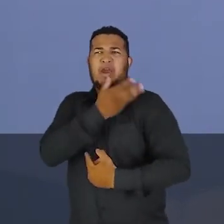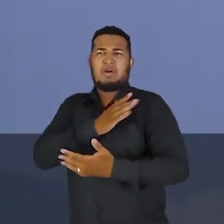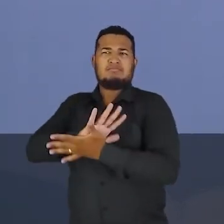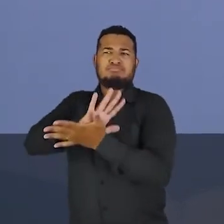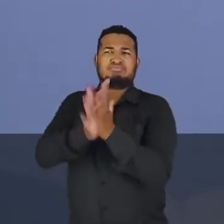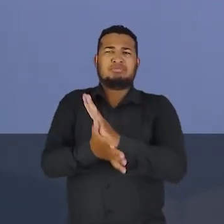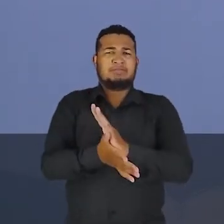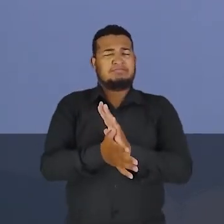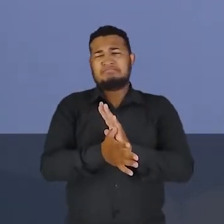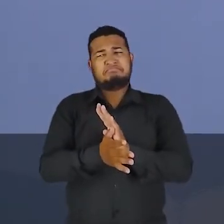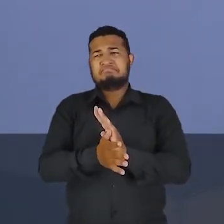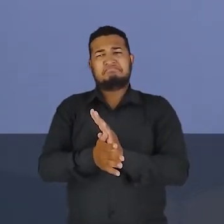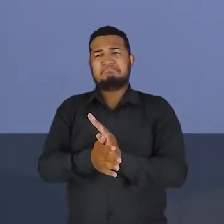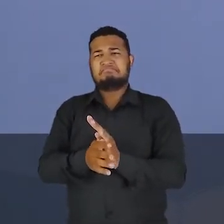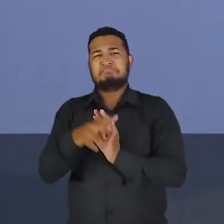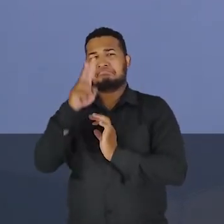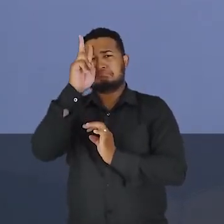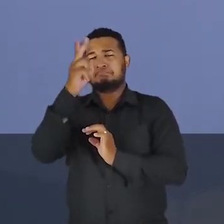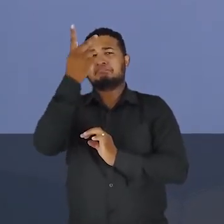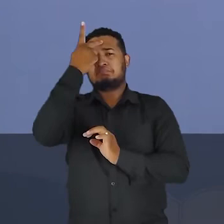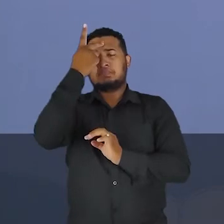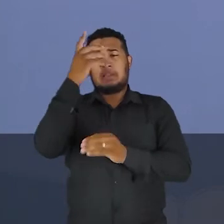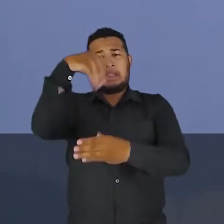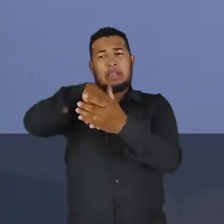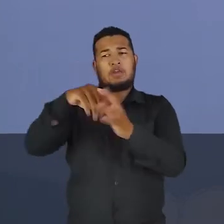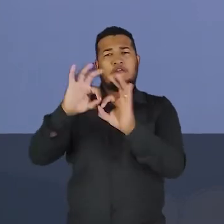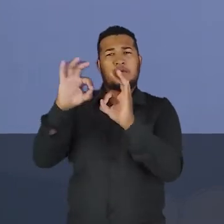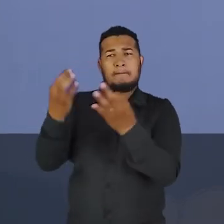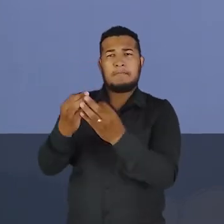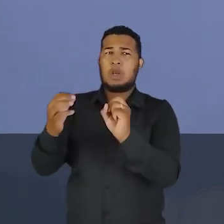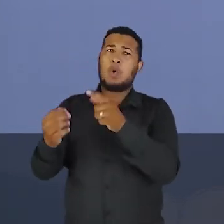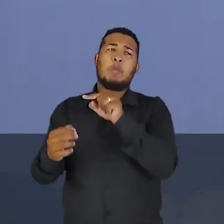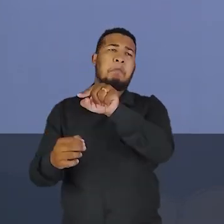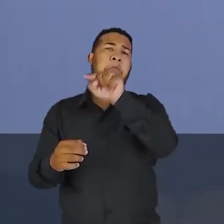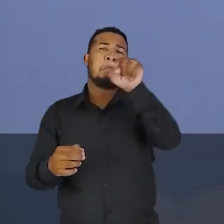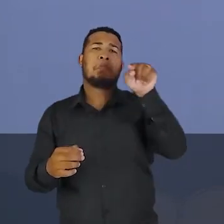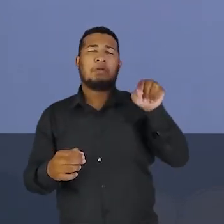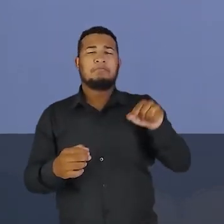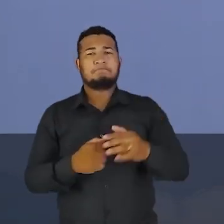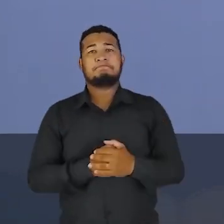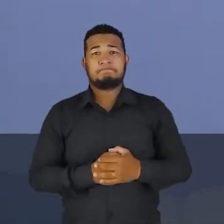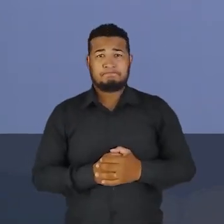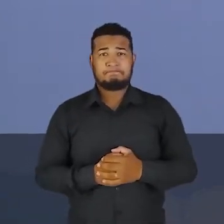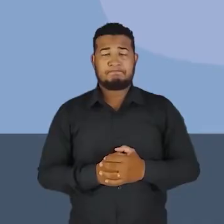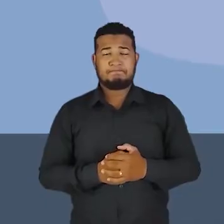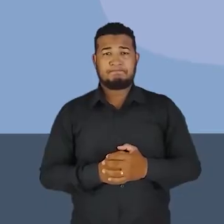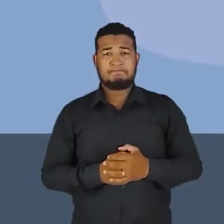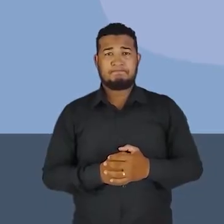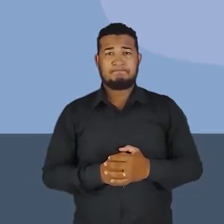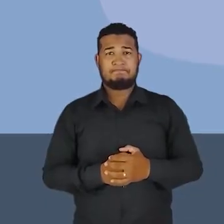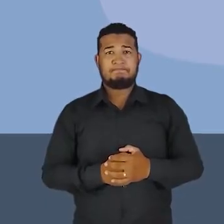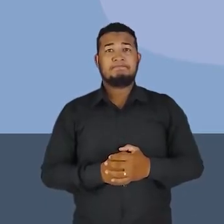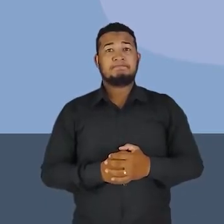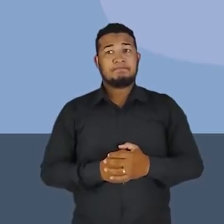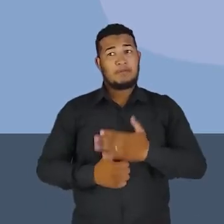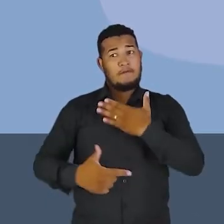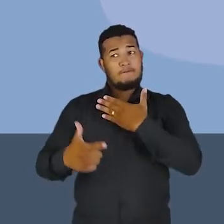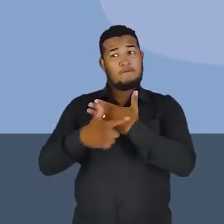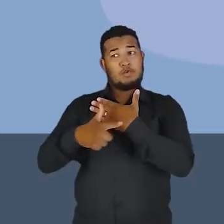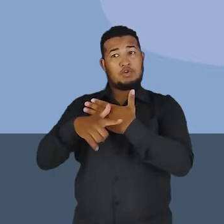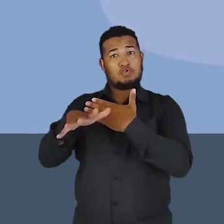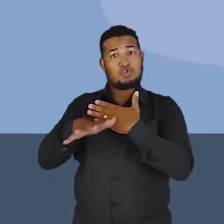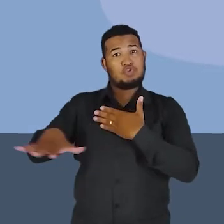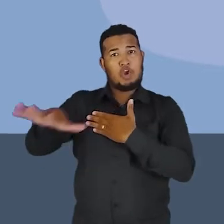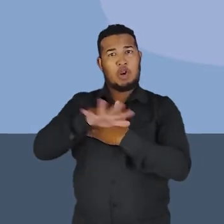preconceitos, tanto dentro da família quanto em qualquer âmbito da sociedade. Vamos seguir. Funções gerais da